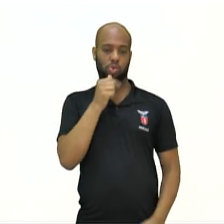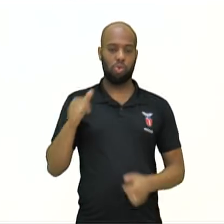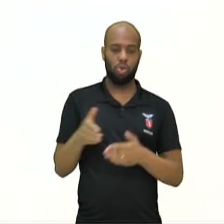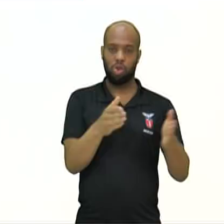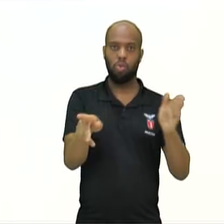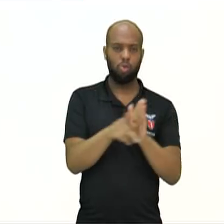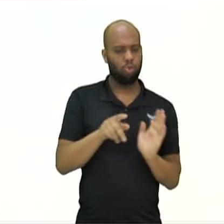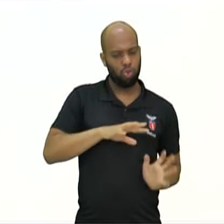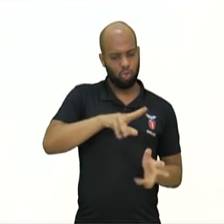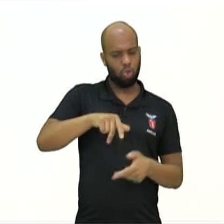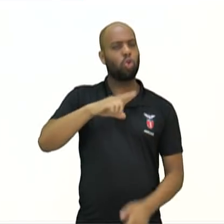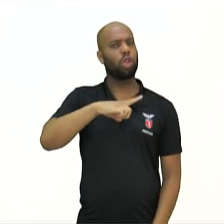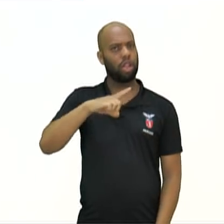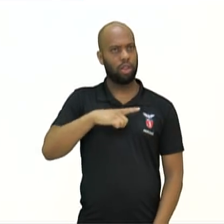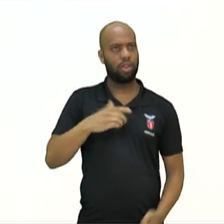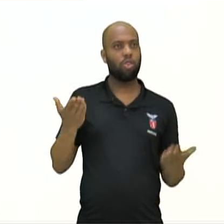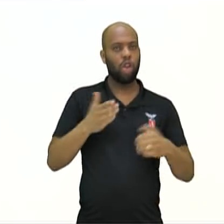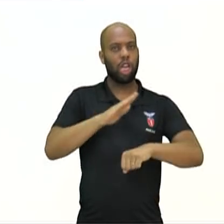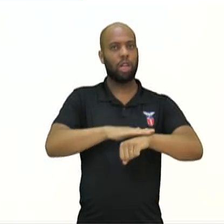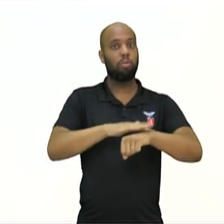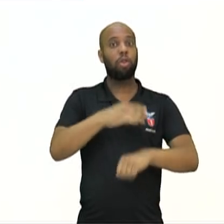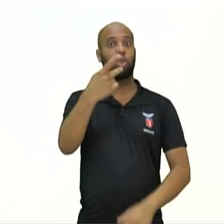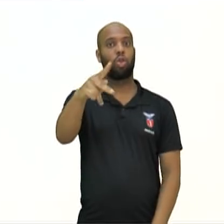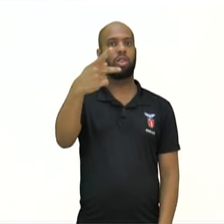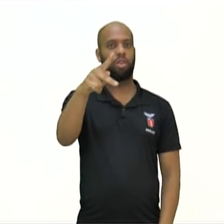rios do mundo. Com vocês.